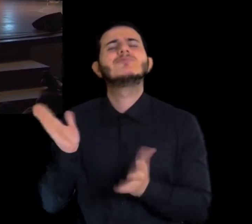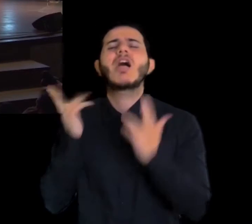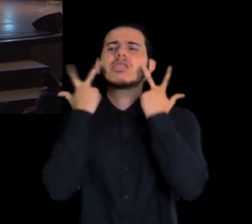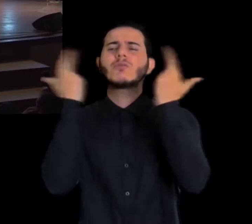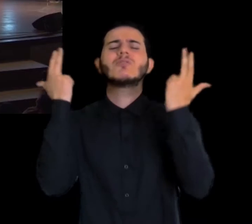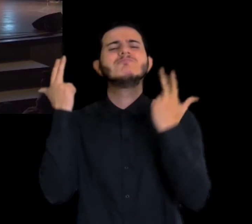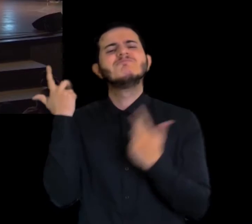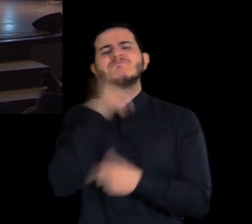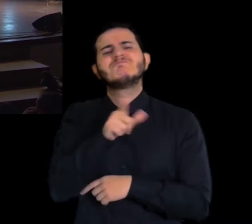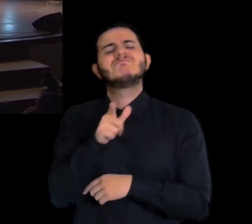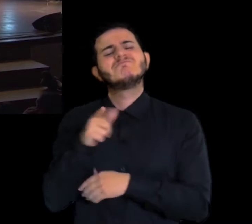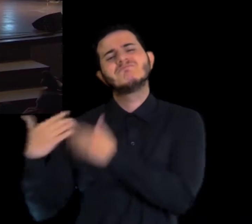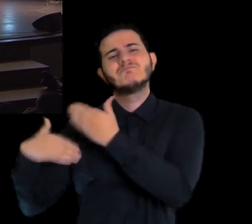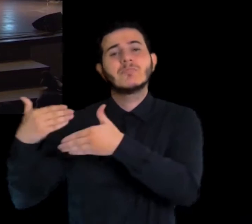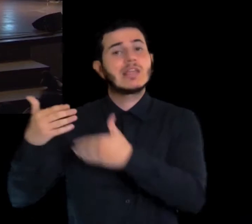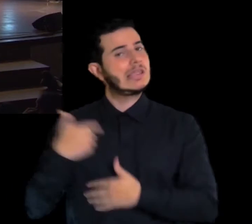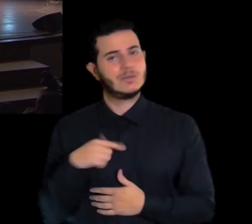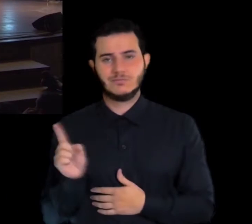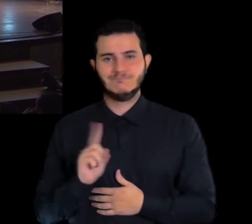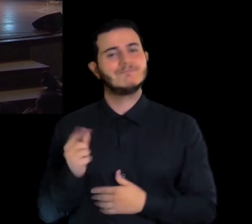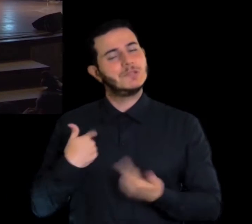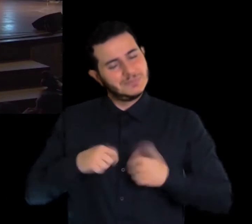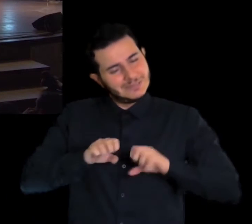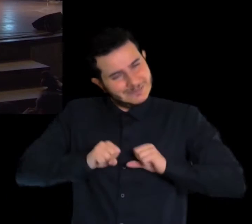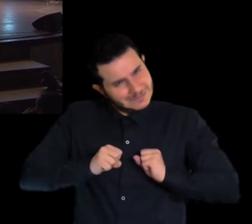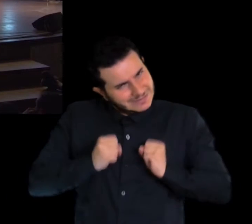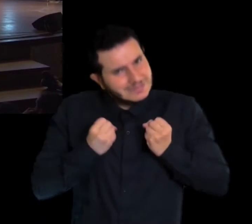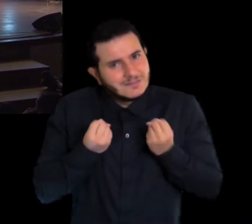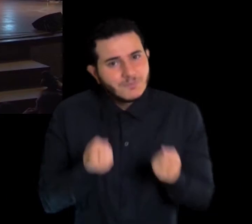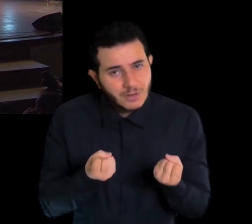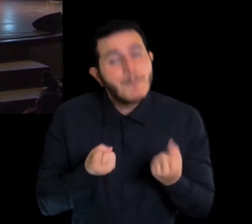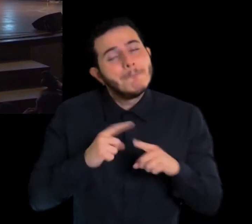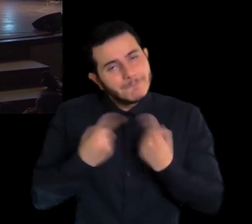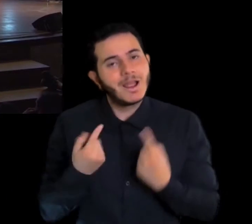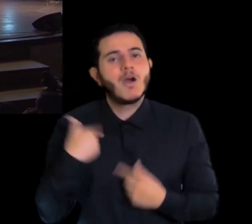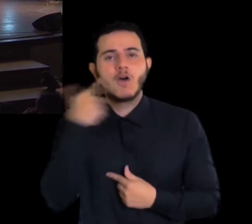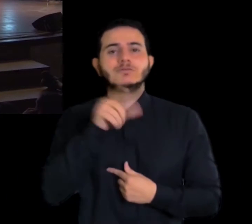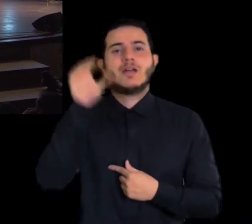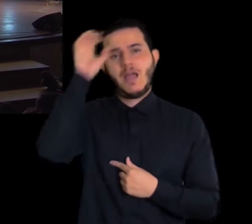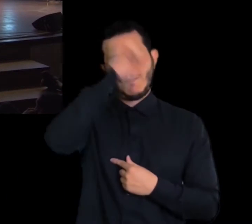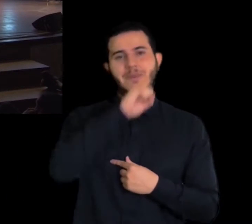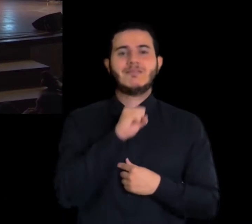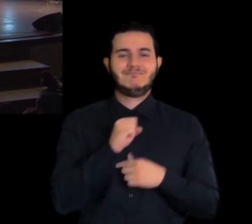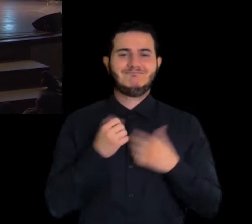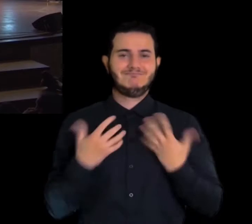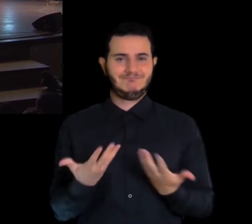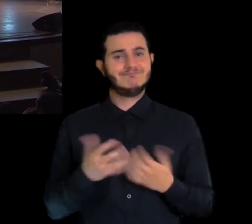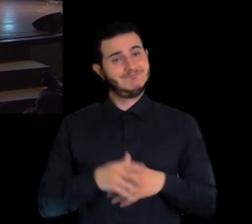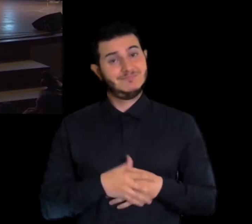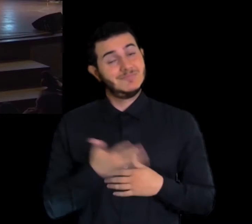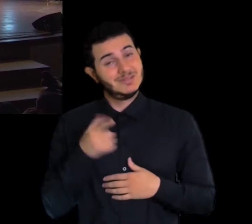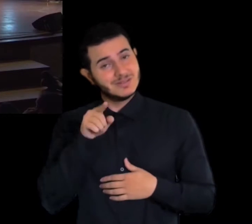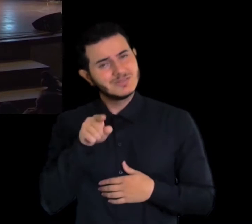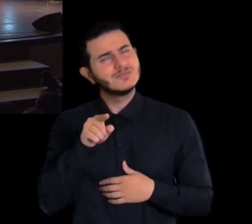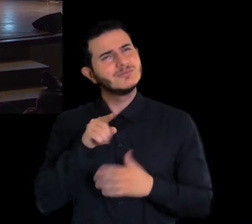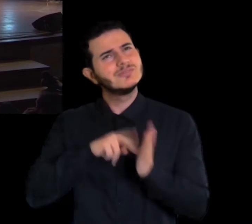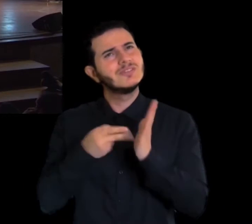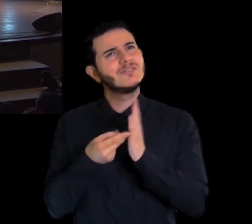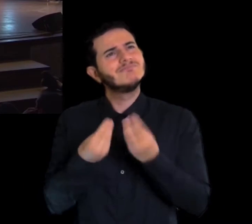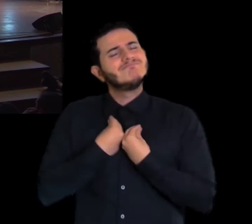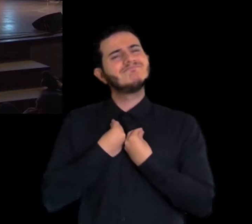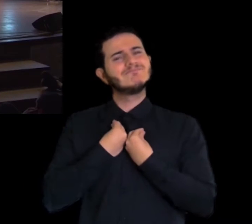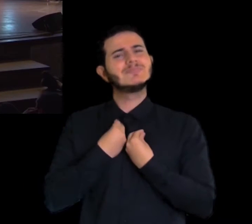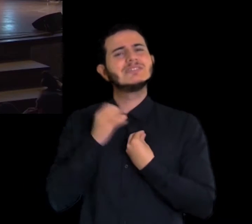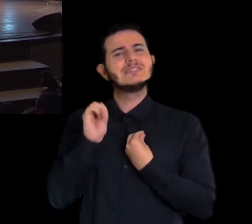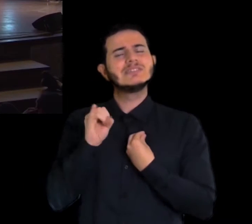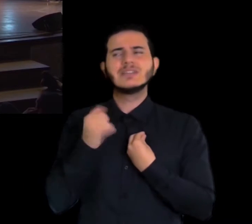não. Né? Eu precisei me esforçar muito para aprender aquilo. E aprendi. Né? E naquele dia para mim, aquilo me deu, né?